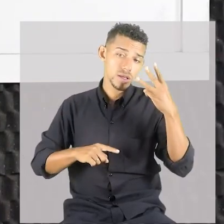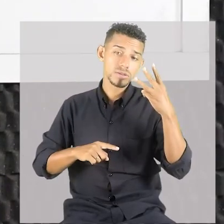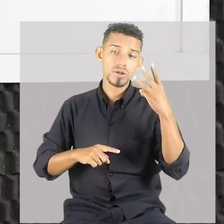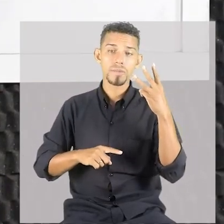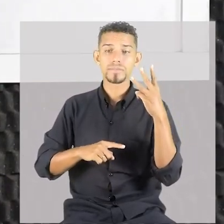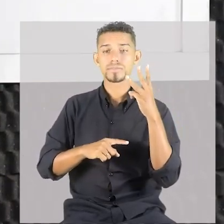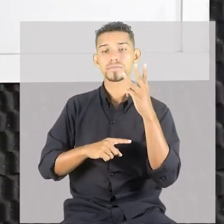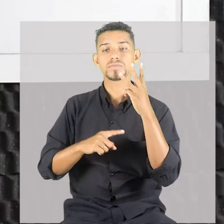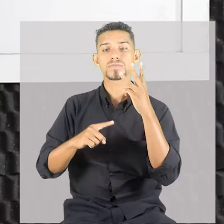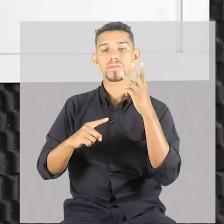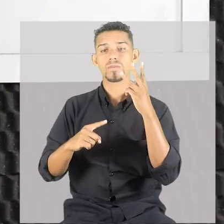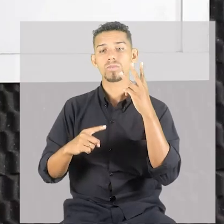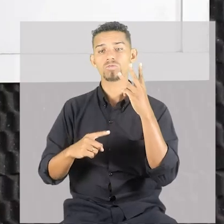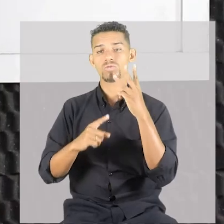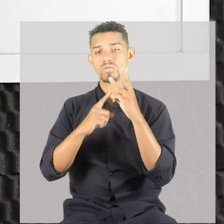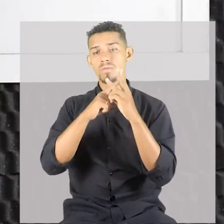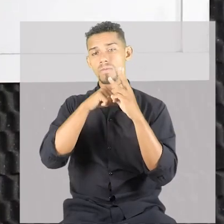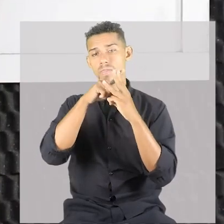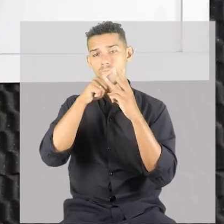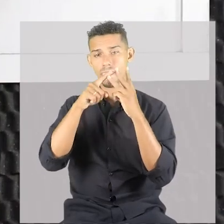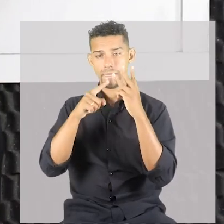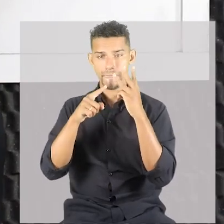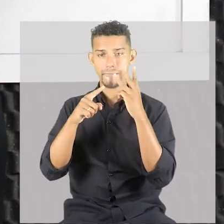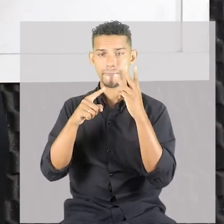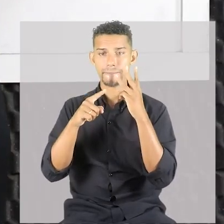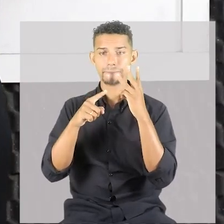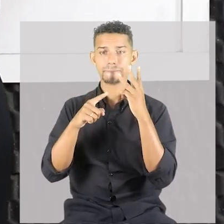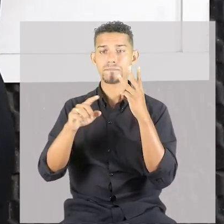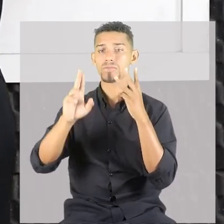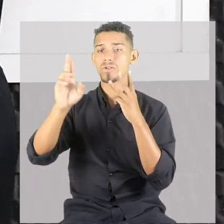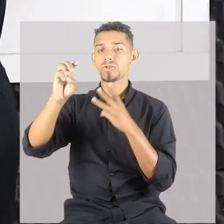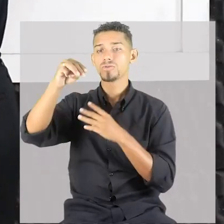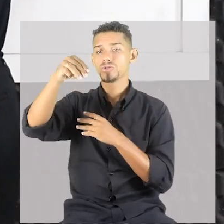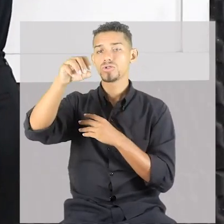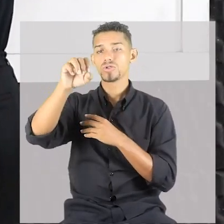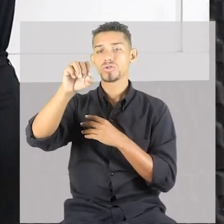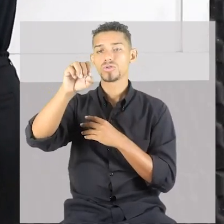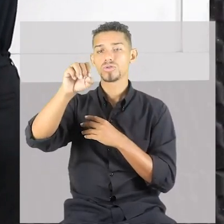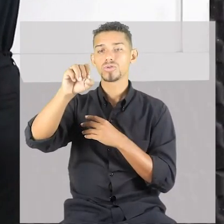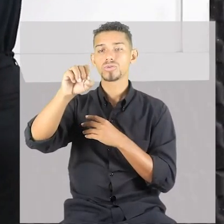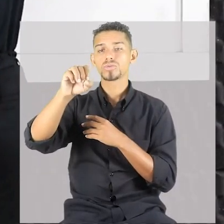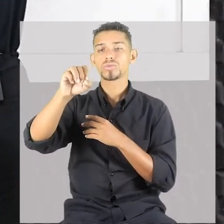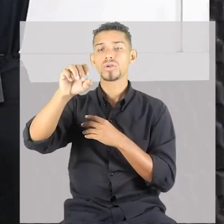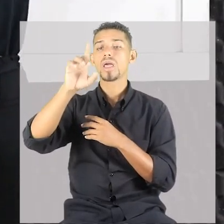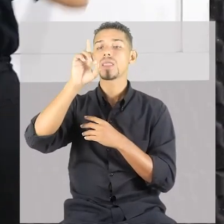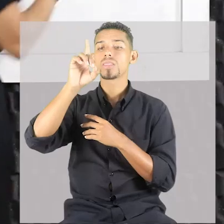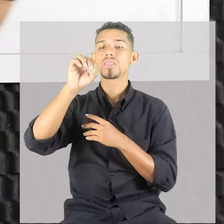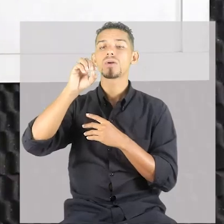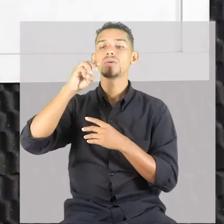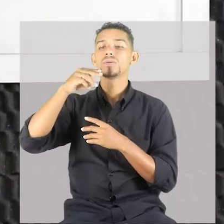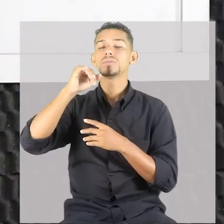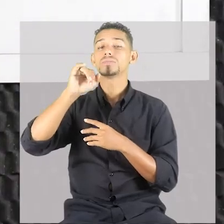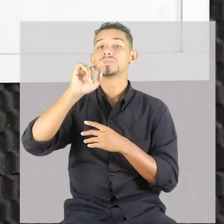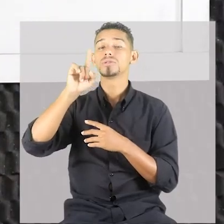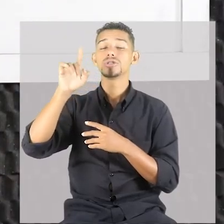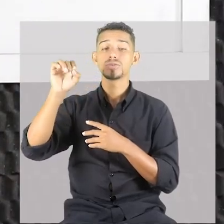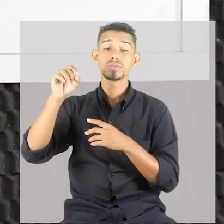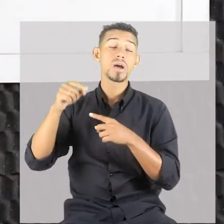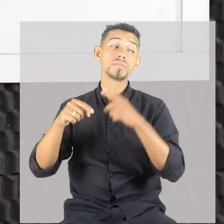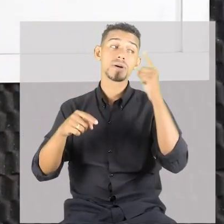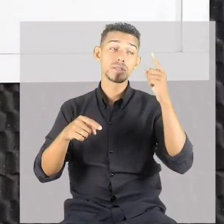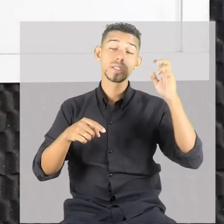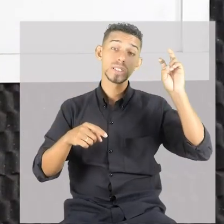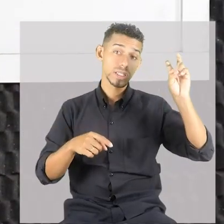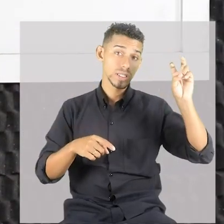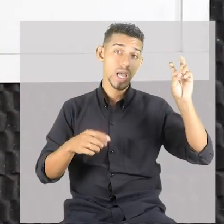gente separa esses indivíduos em três domínios, né? Agora há pouco a gente separou eles em 5 reinos.